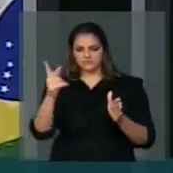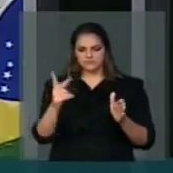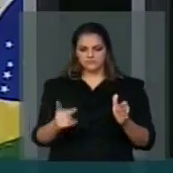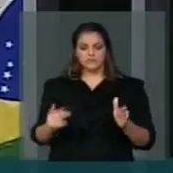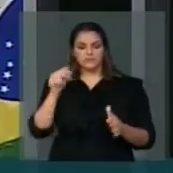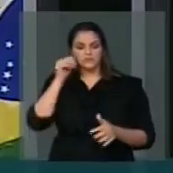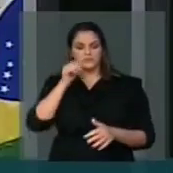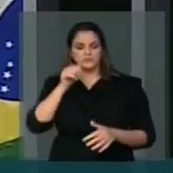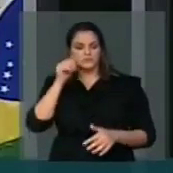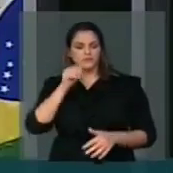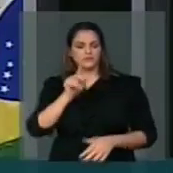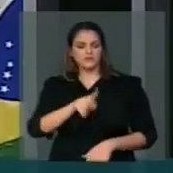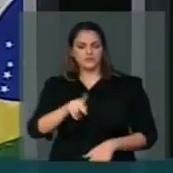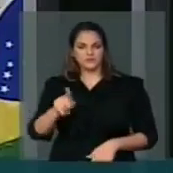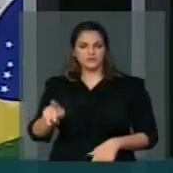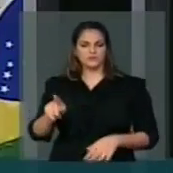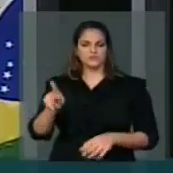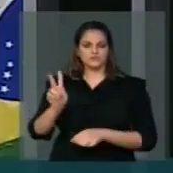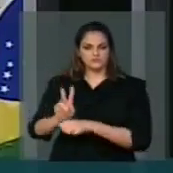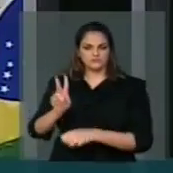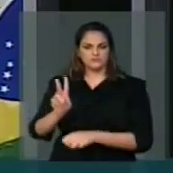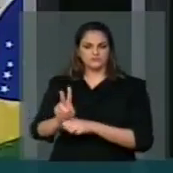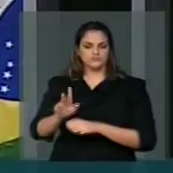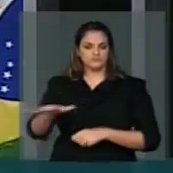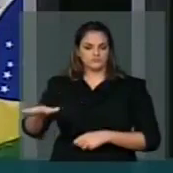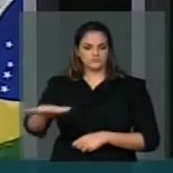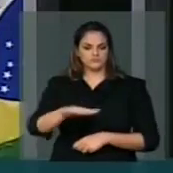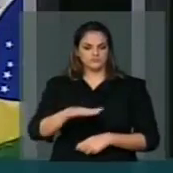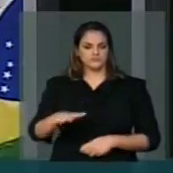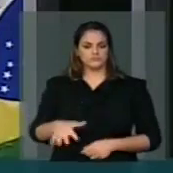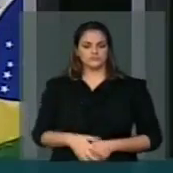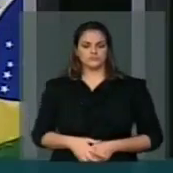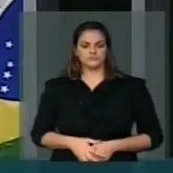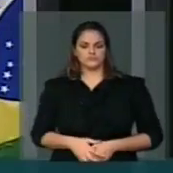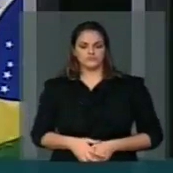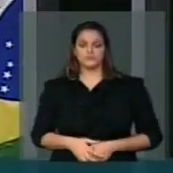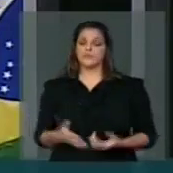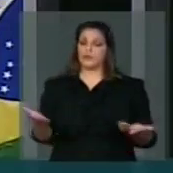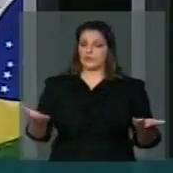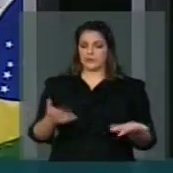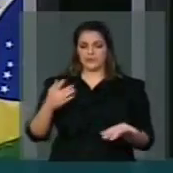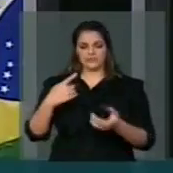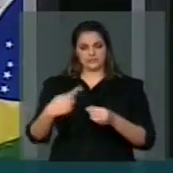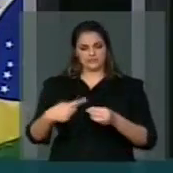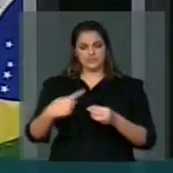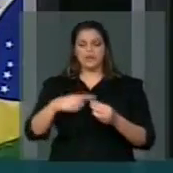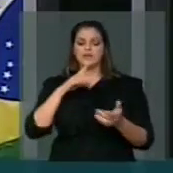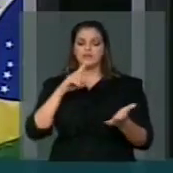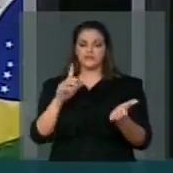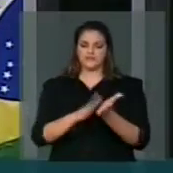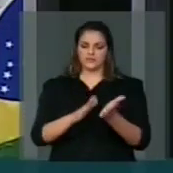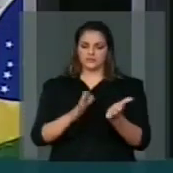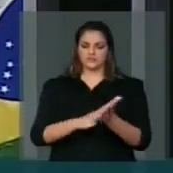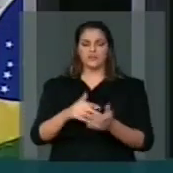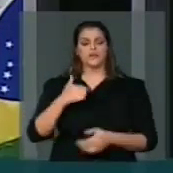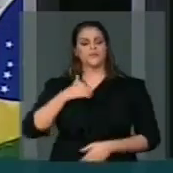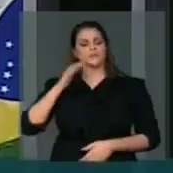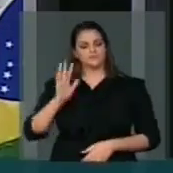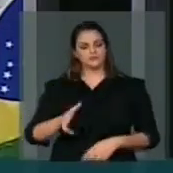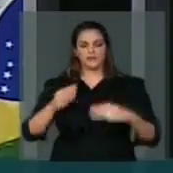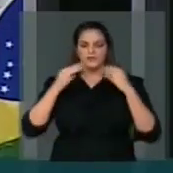professora Guidon. E hoje a cidade faz aniversário. Já fiz uma mensagem